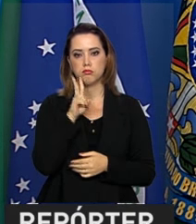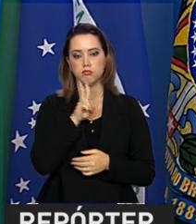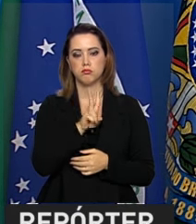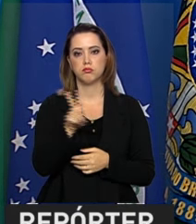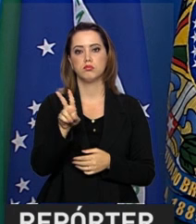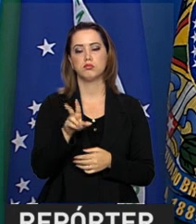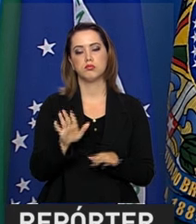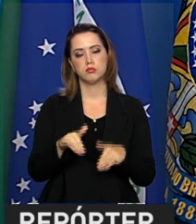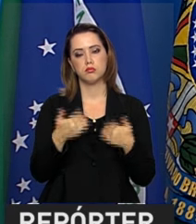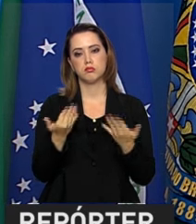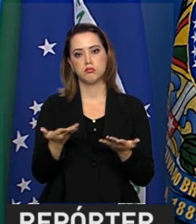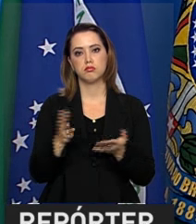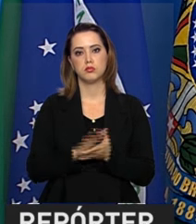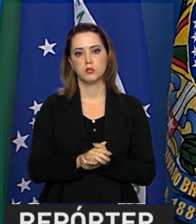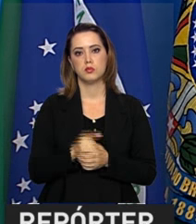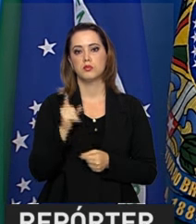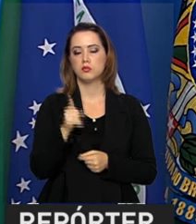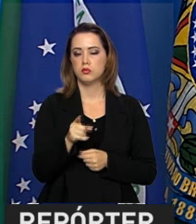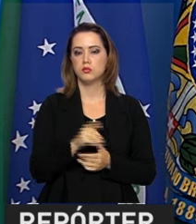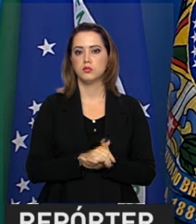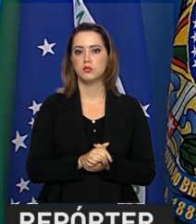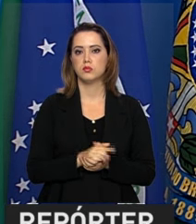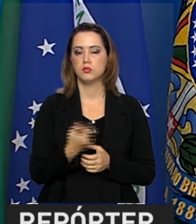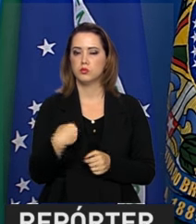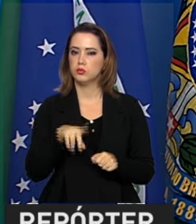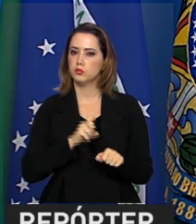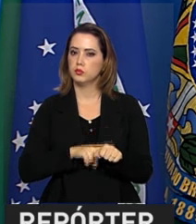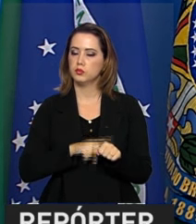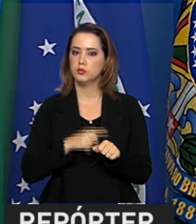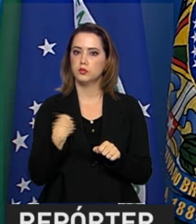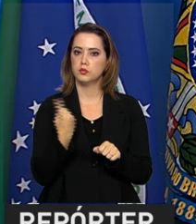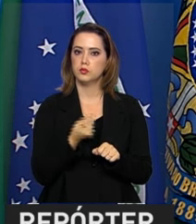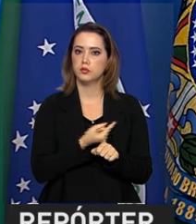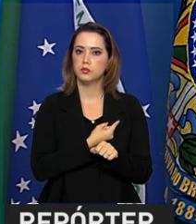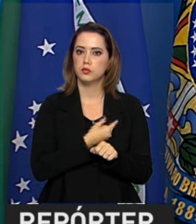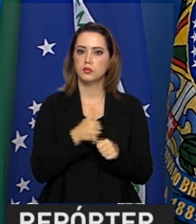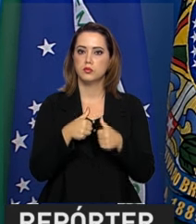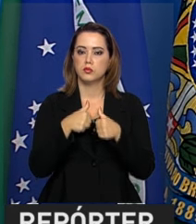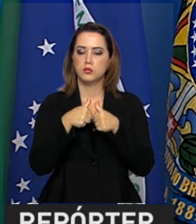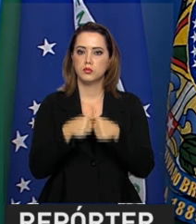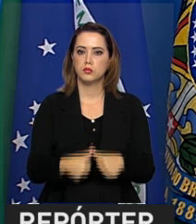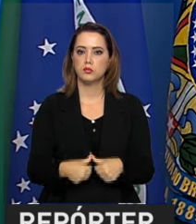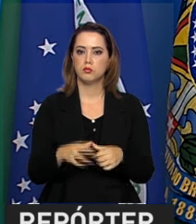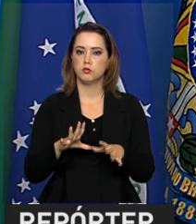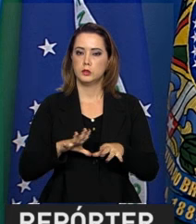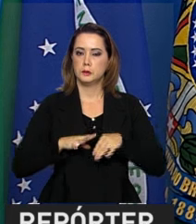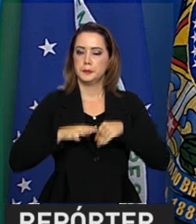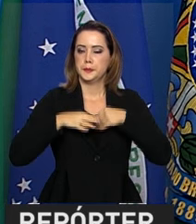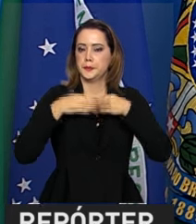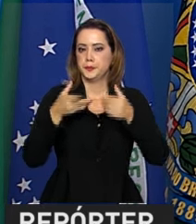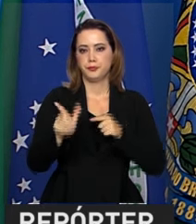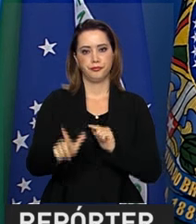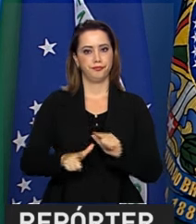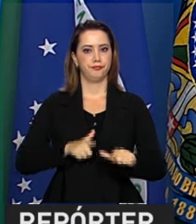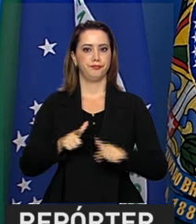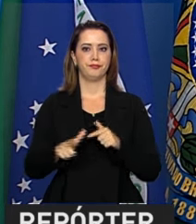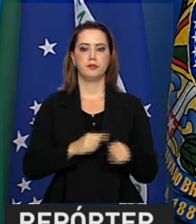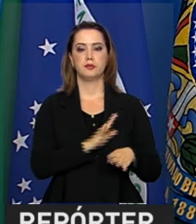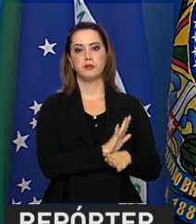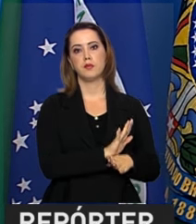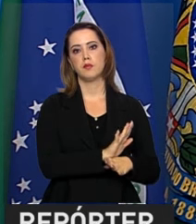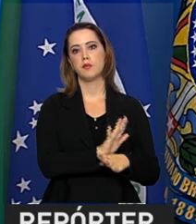Pois muito bem, do instante em que nós estamos fazendo um esforço extraordinário, com